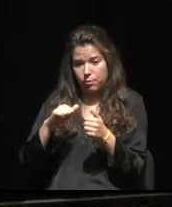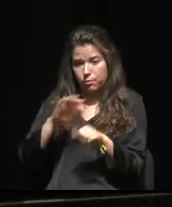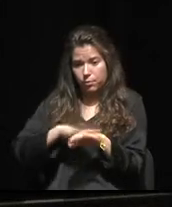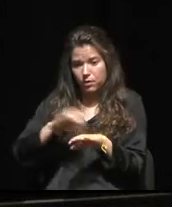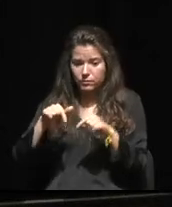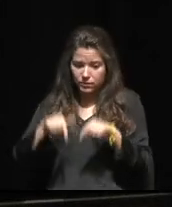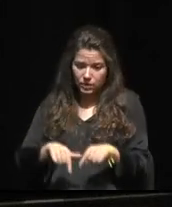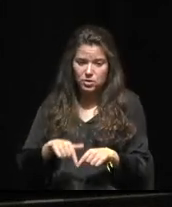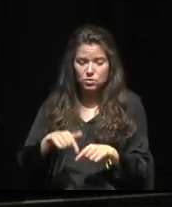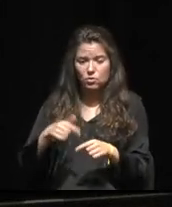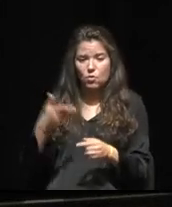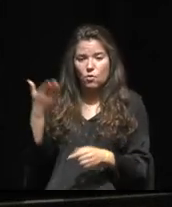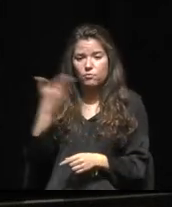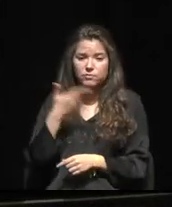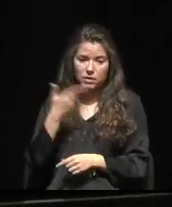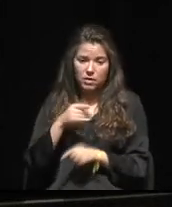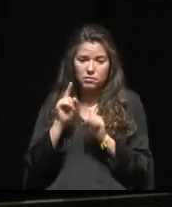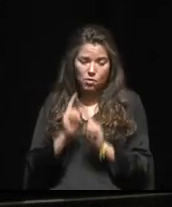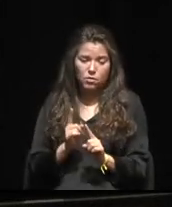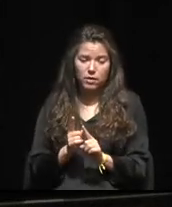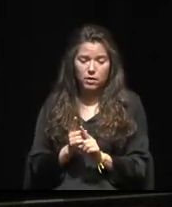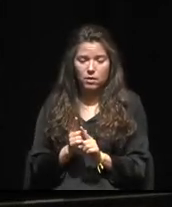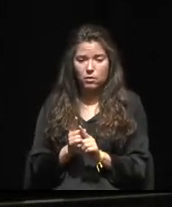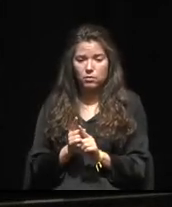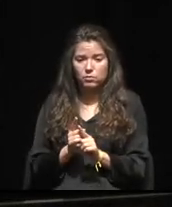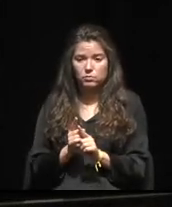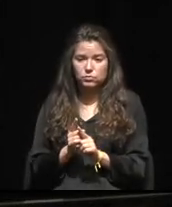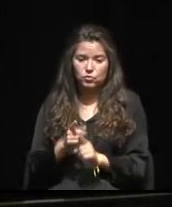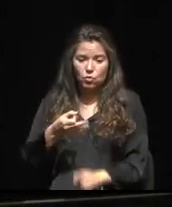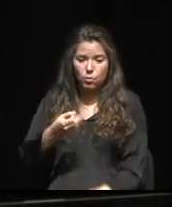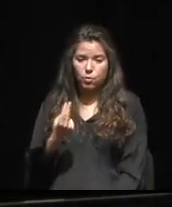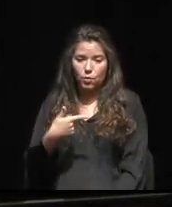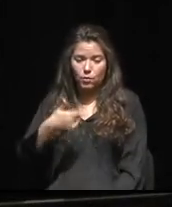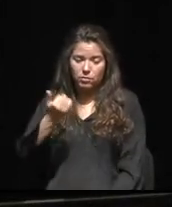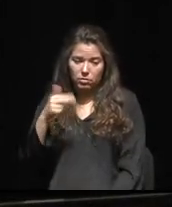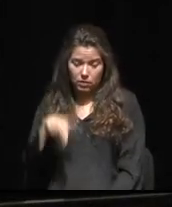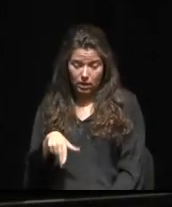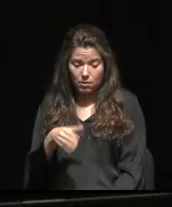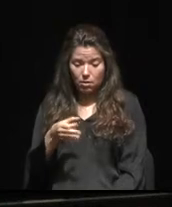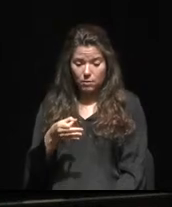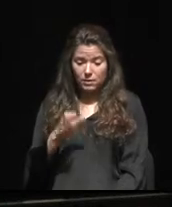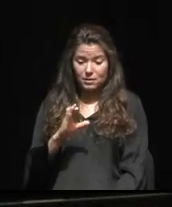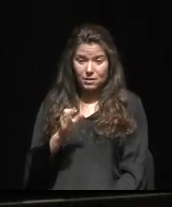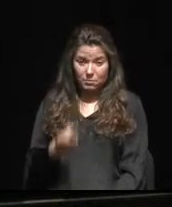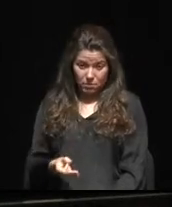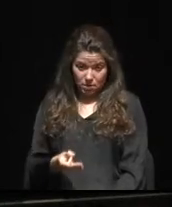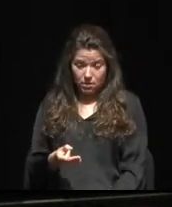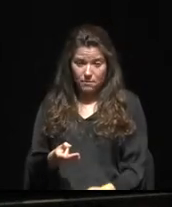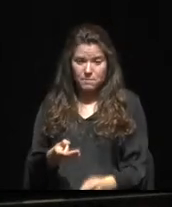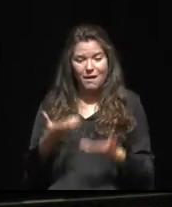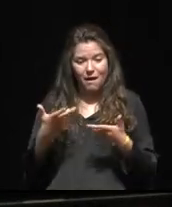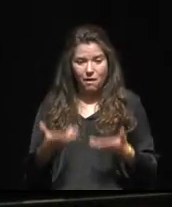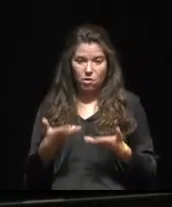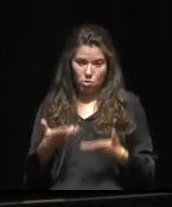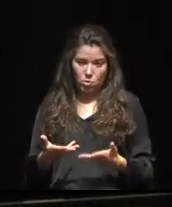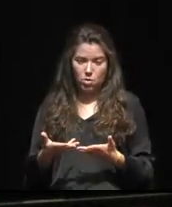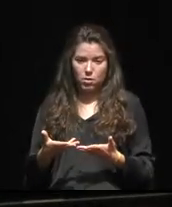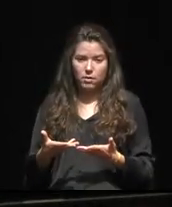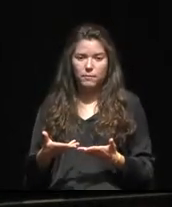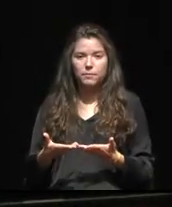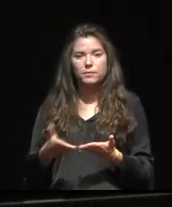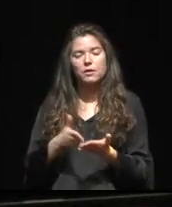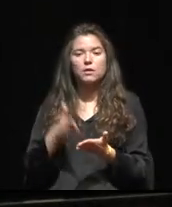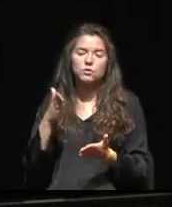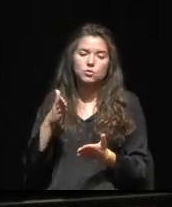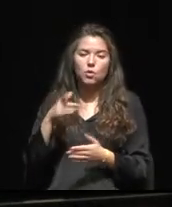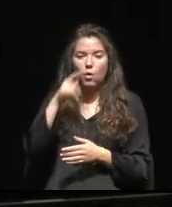violação do direito internacional o regime autoritário de Vladimir Putin para o PCP agir agora é apenas